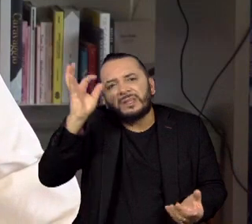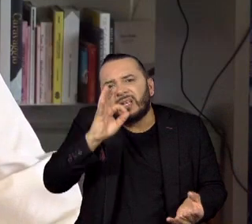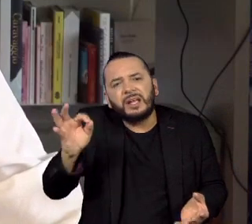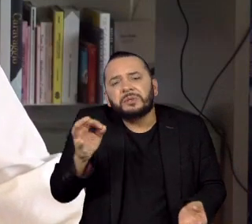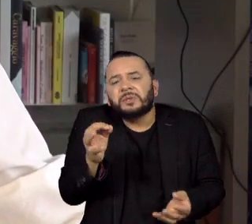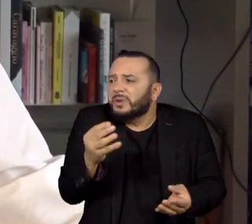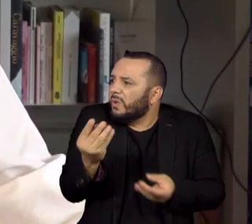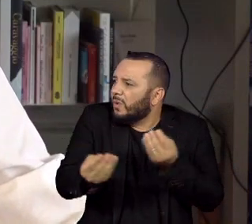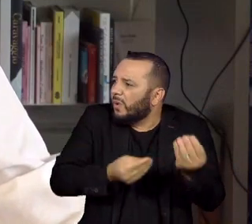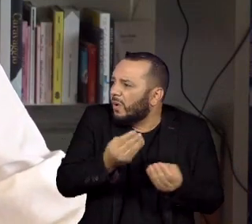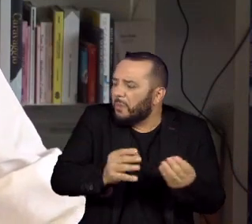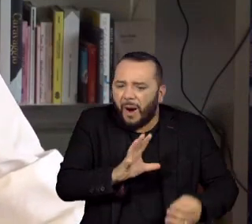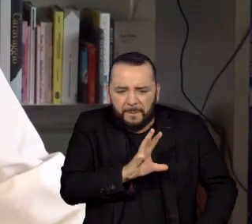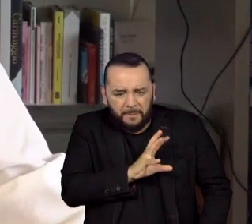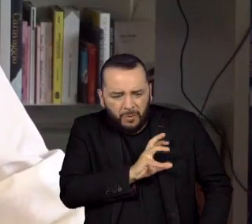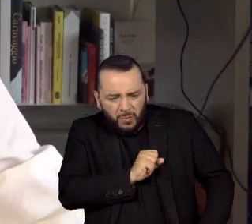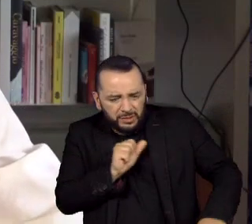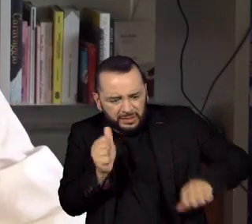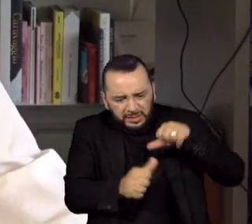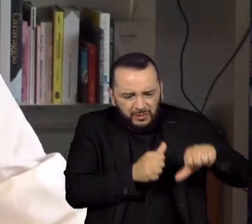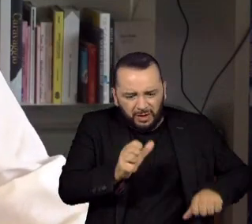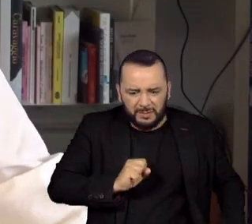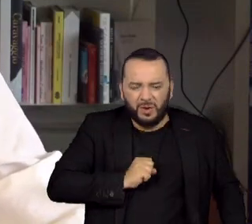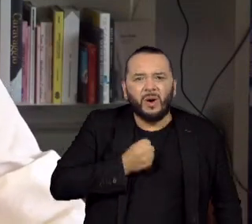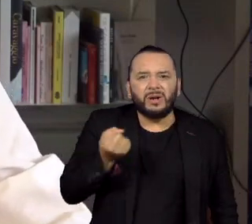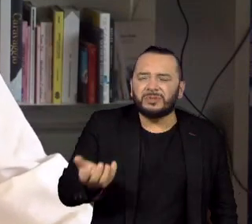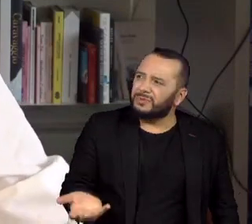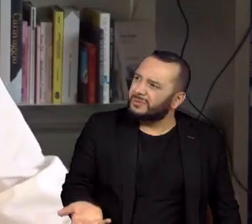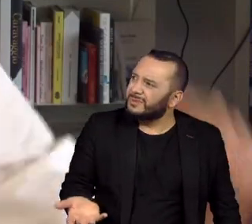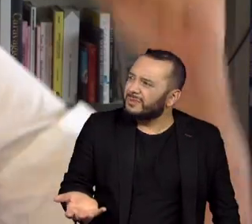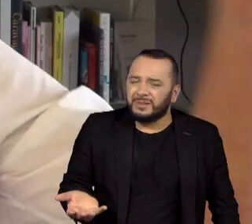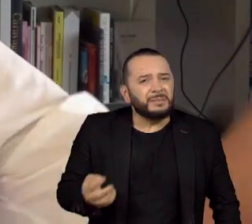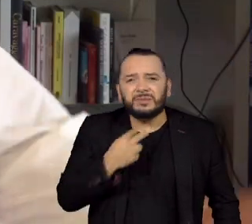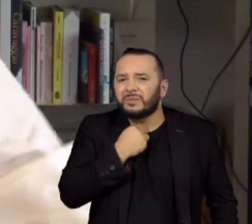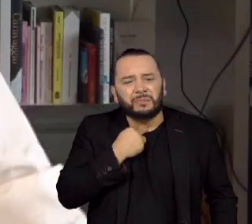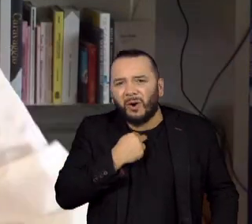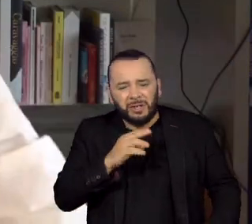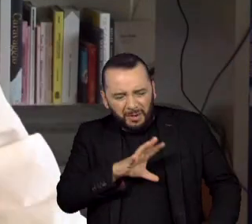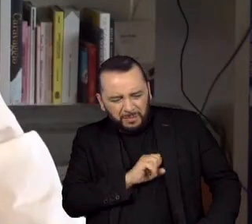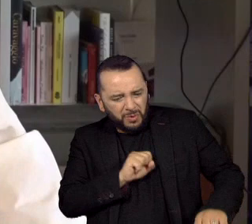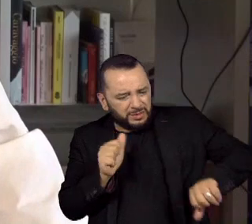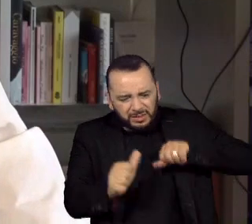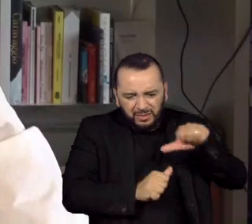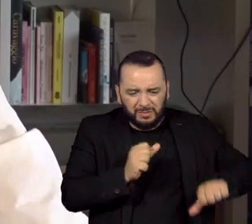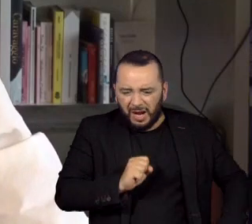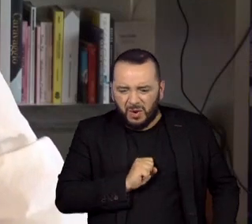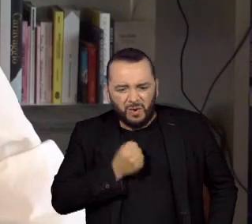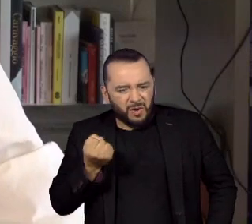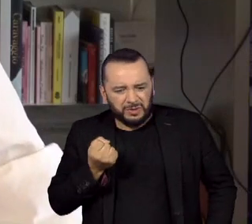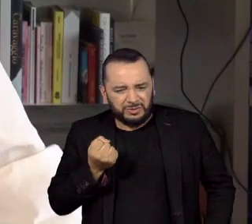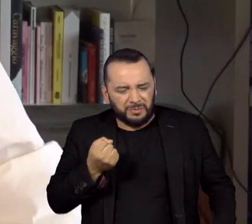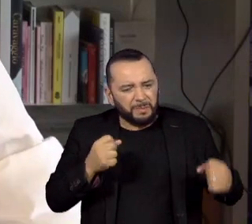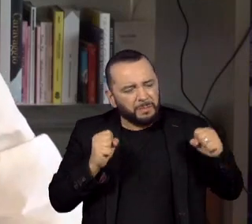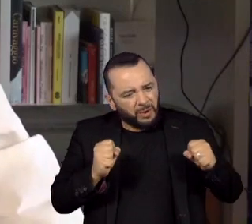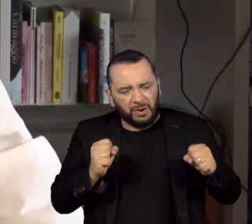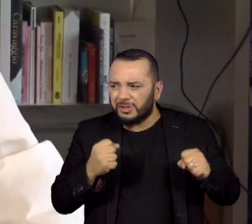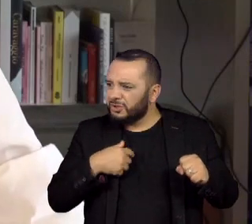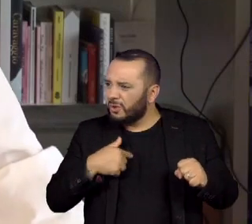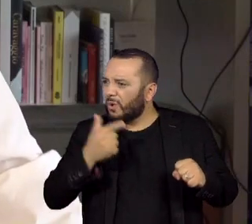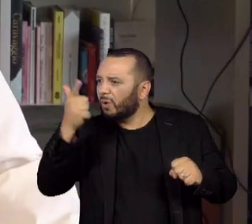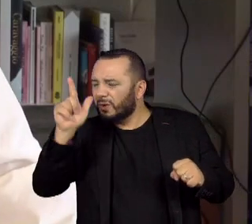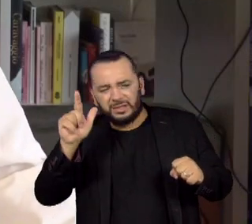esse amor de uma relação em outro tipo de amor, e não no ódio, ou na indiferença, ou numa